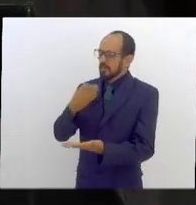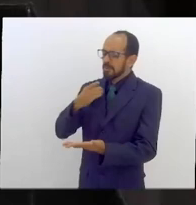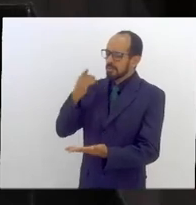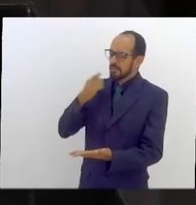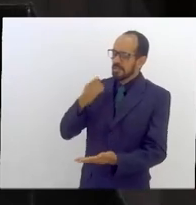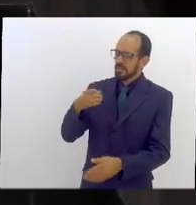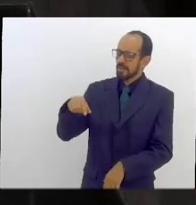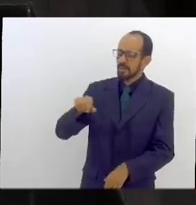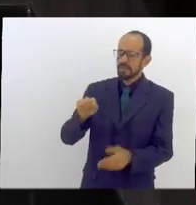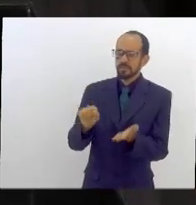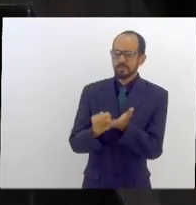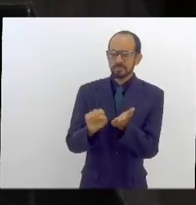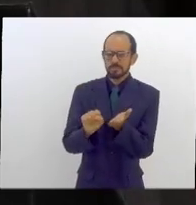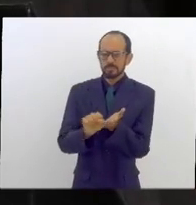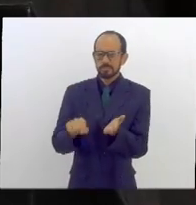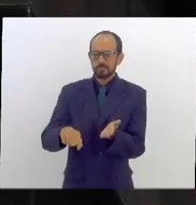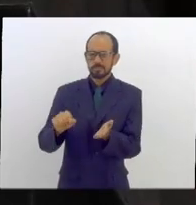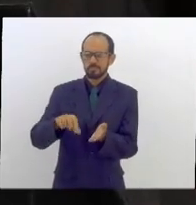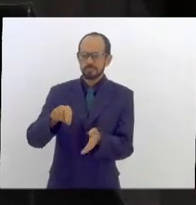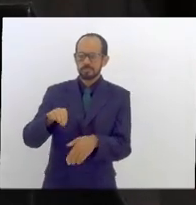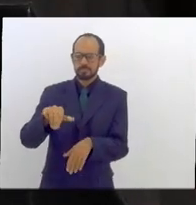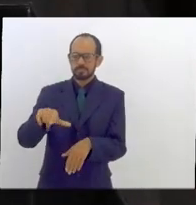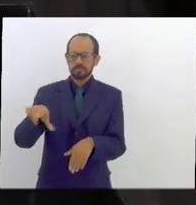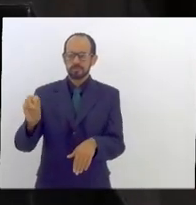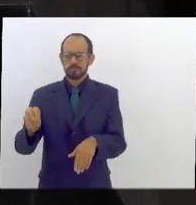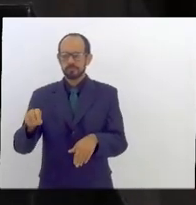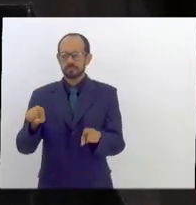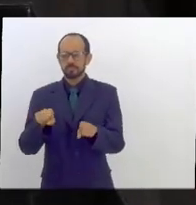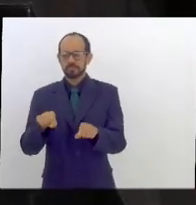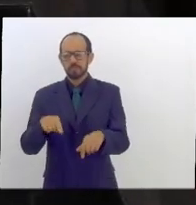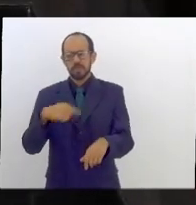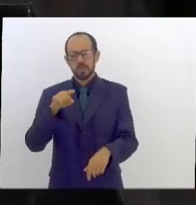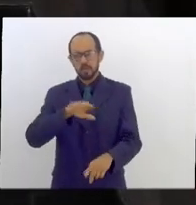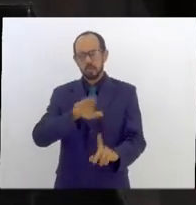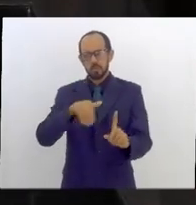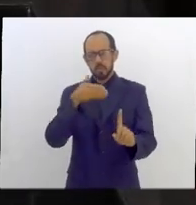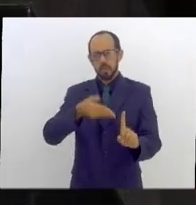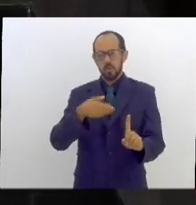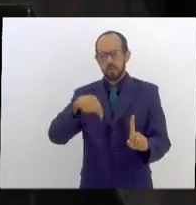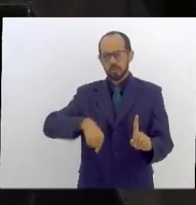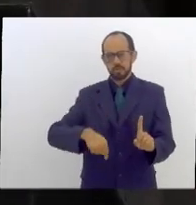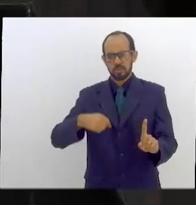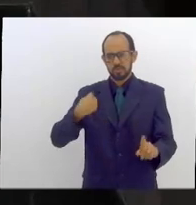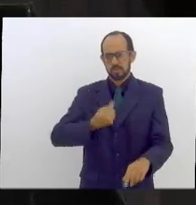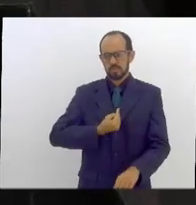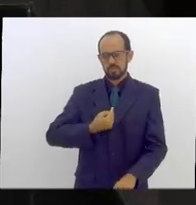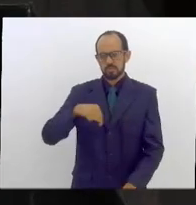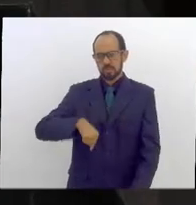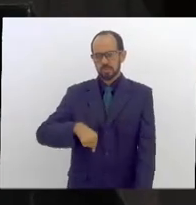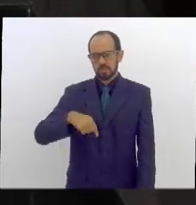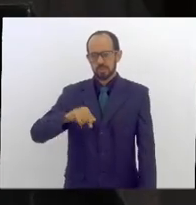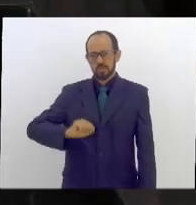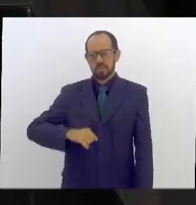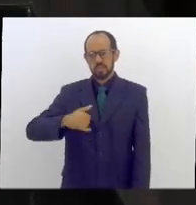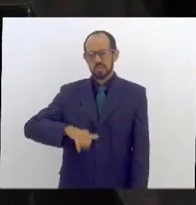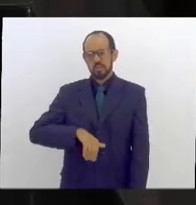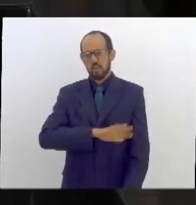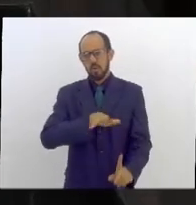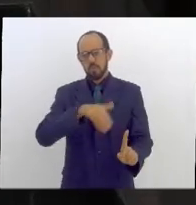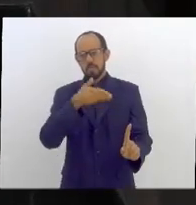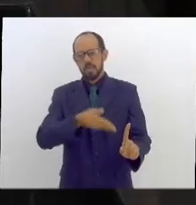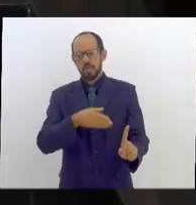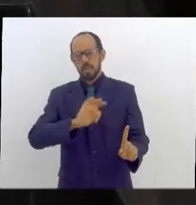Samuel Malafaia, deputado Marcelo Dino. É com muita honra que estamos aqui hoje homenageando todos